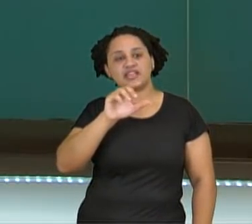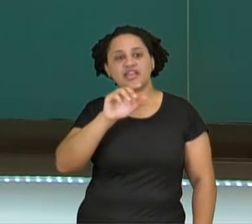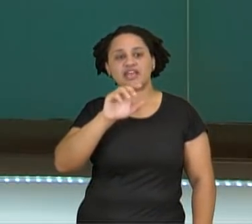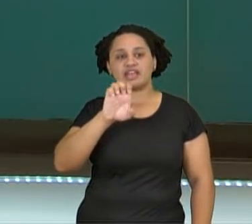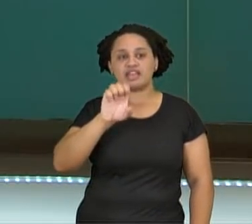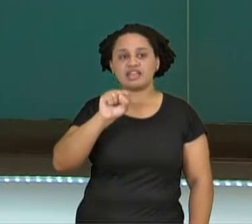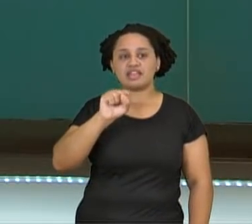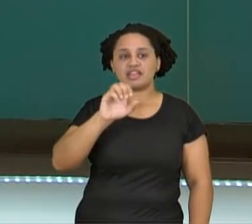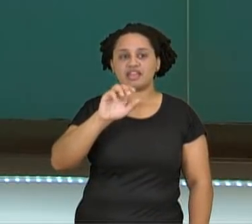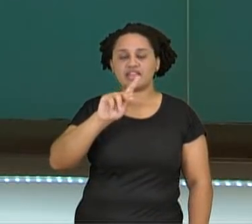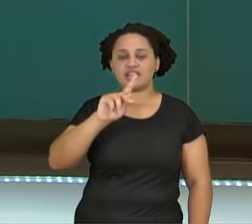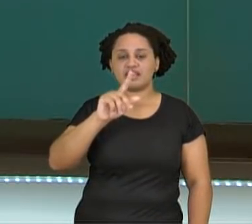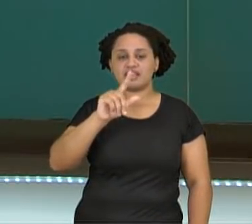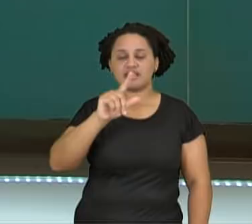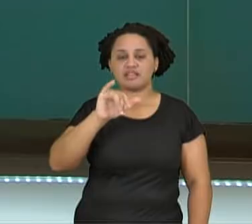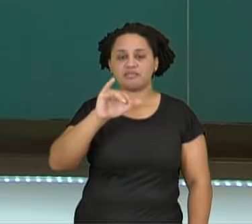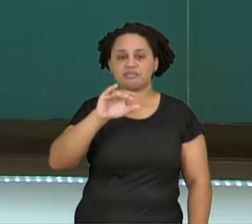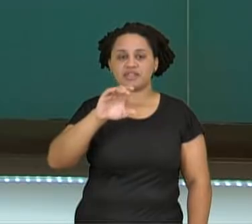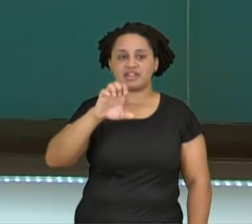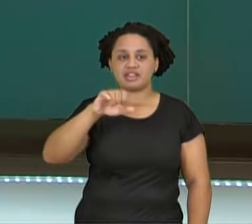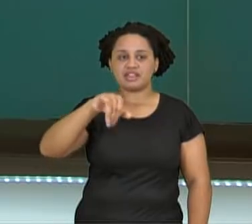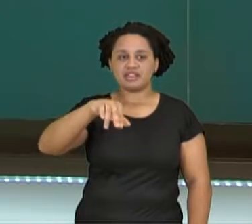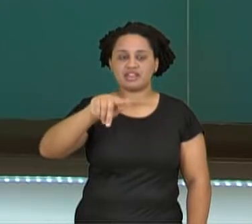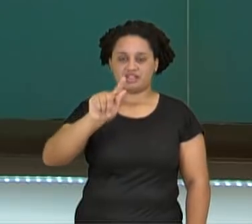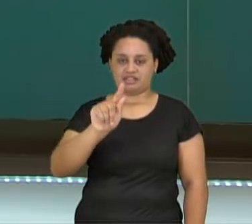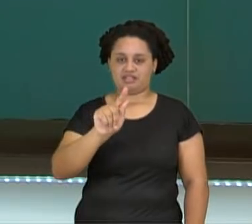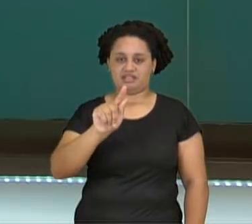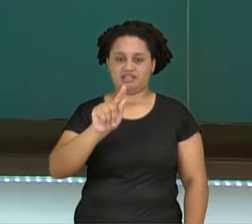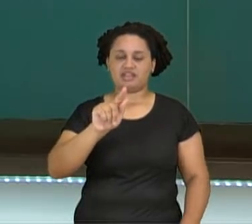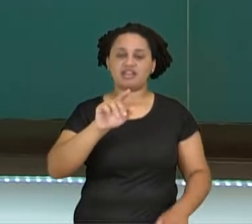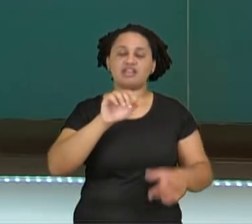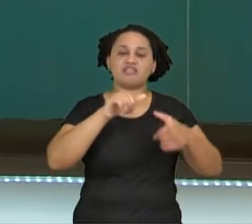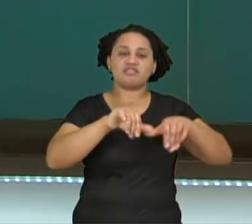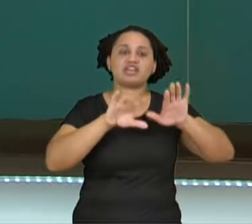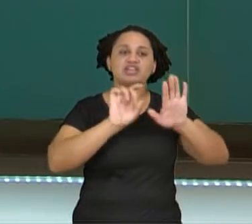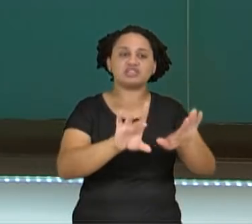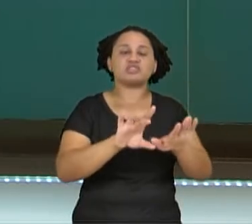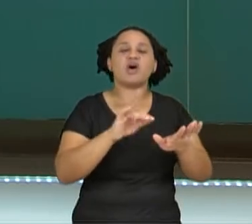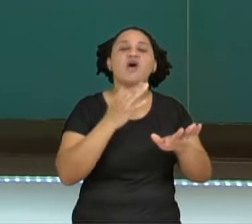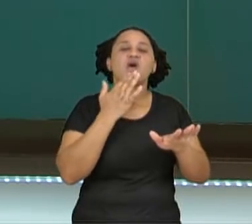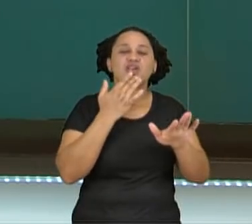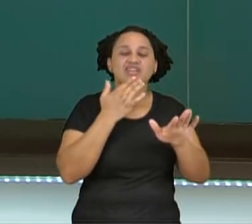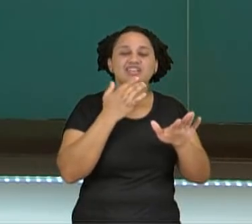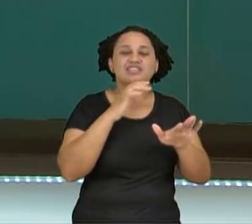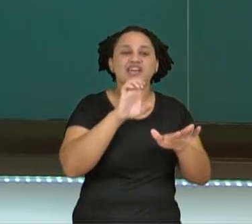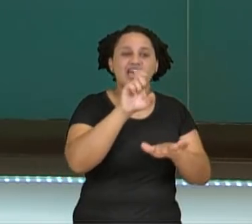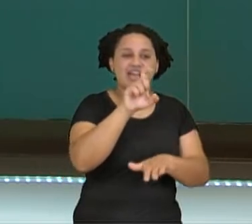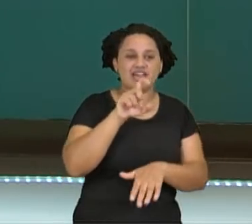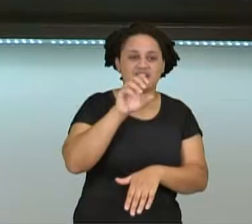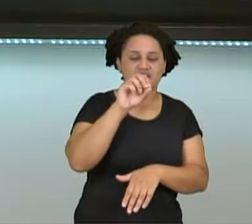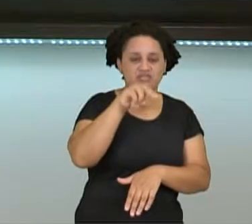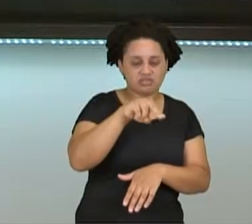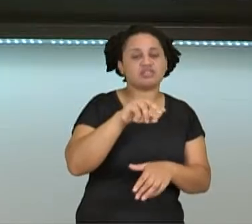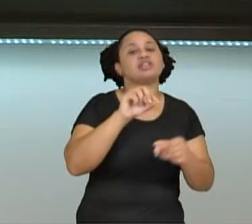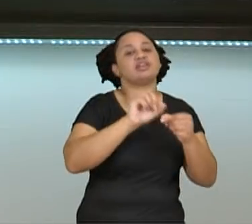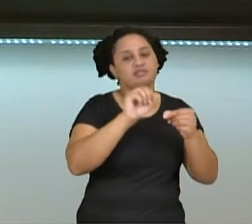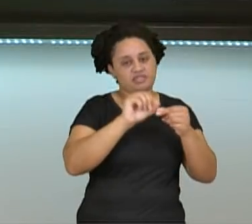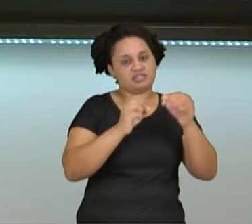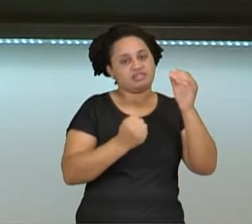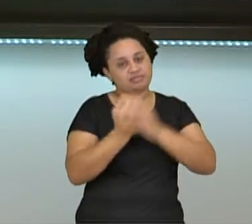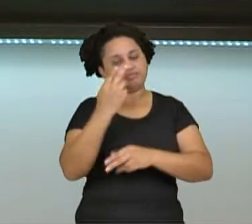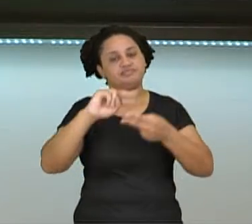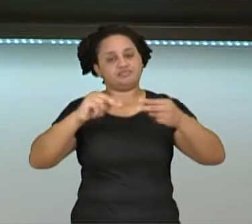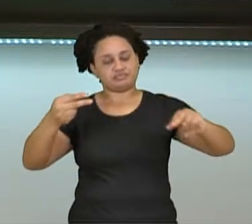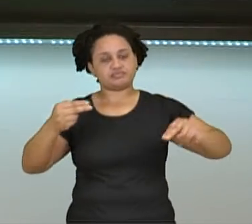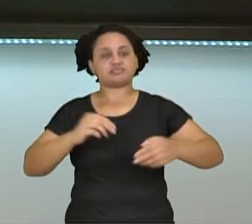de RNA, que então é a retirada dos introns para deixar só os exons, que é o que importa para formar a proteína. Qual que é a importância disso